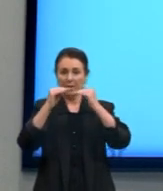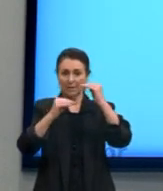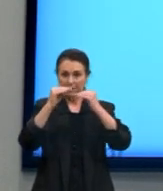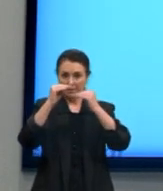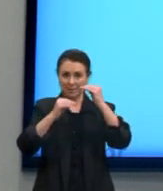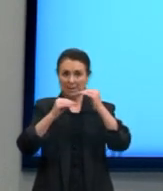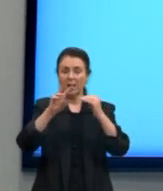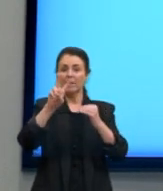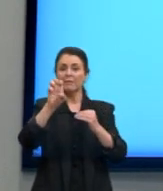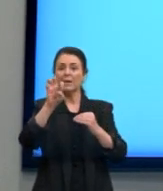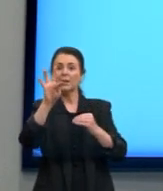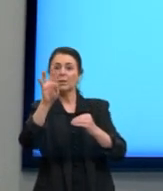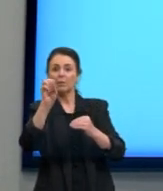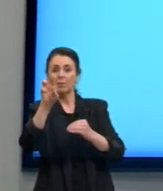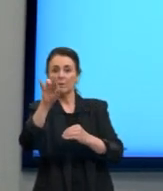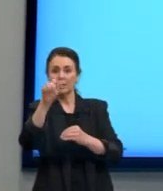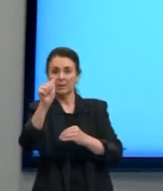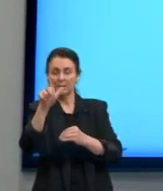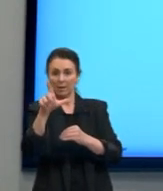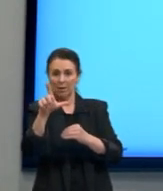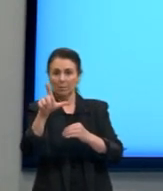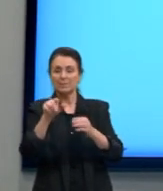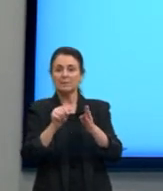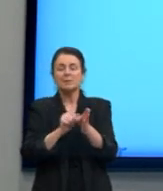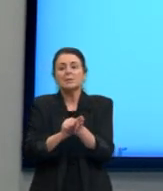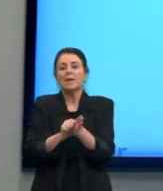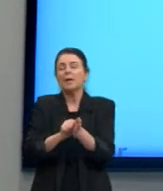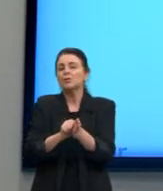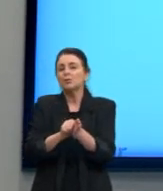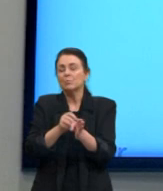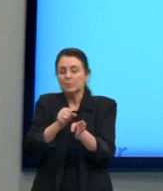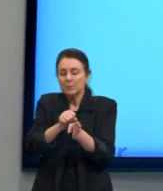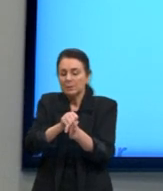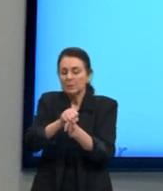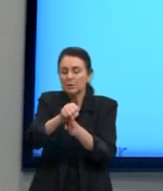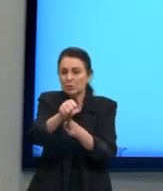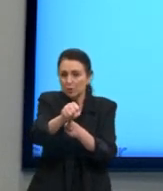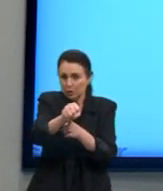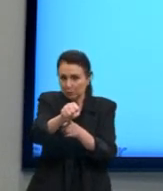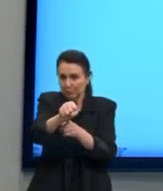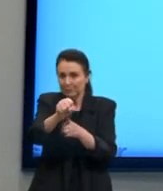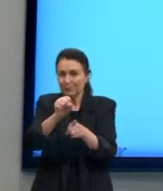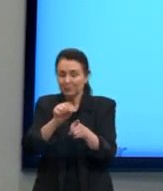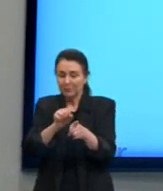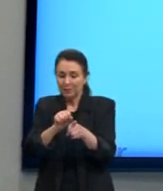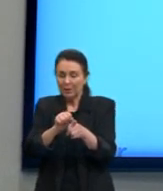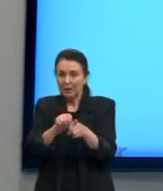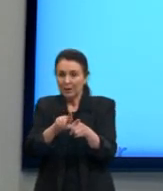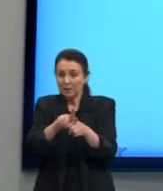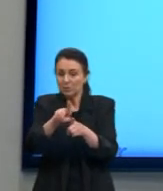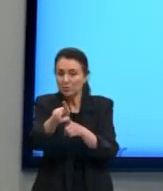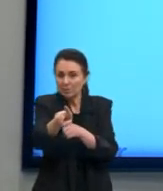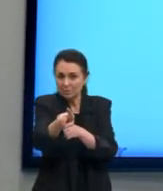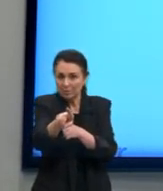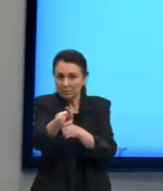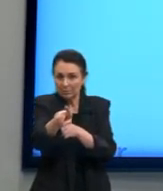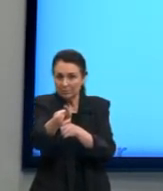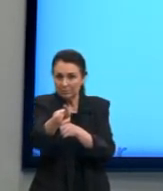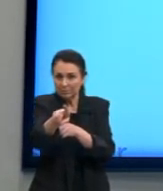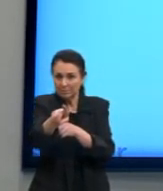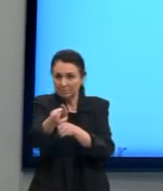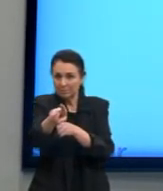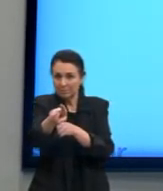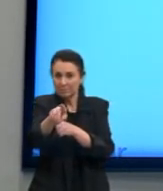toda grandeza que precisa de módulo direção e sentido para ser completamente descrito então